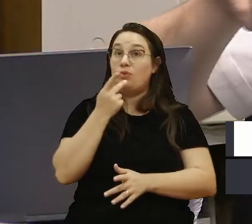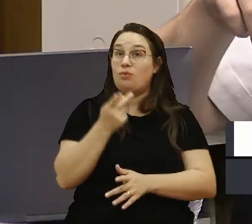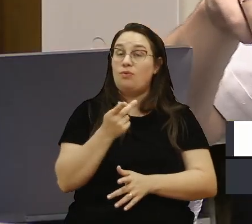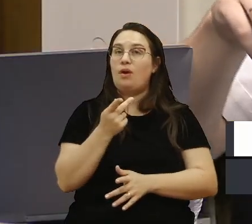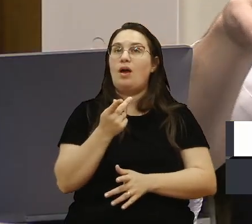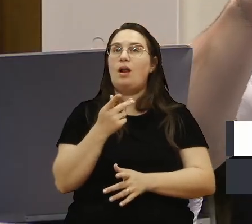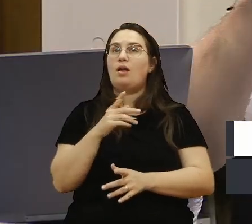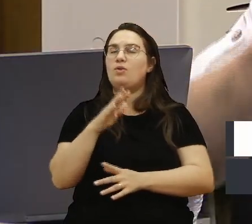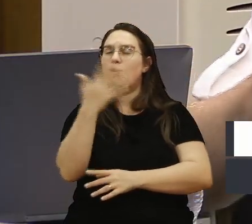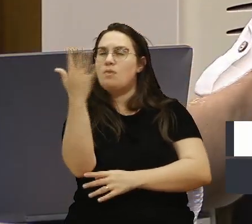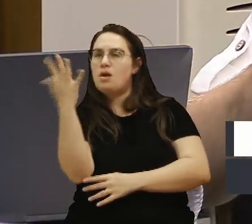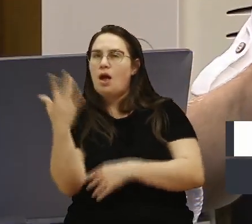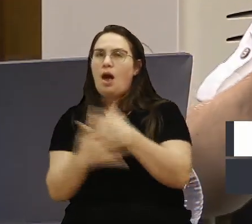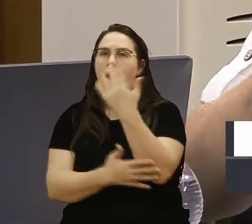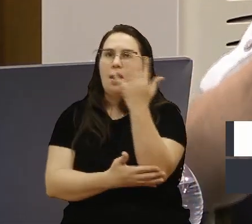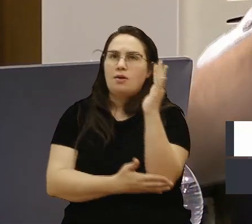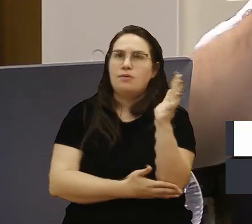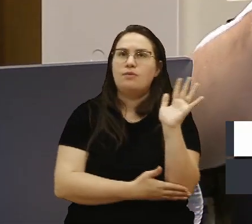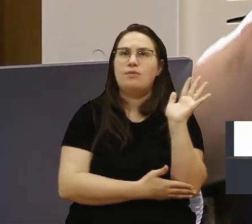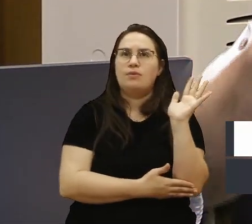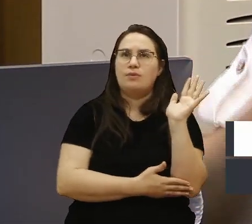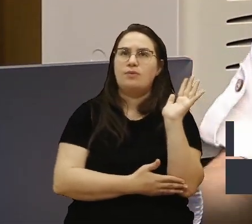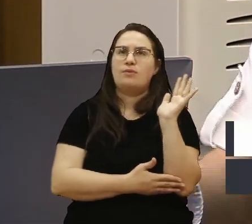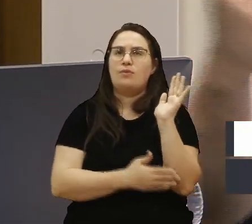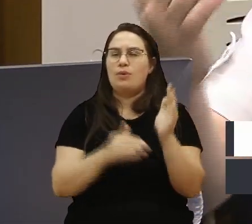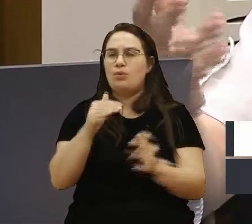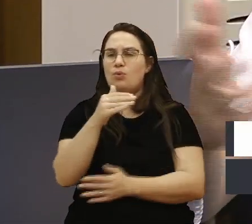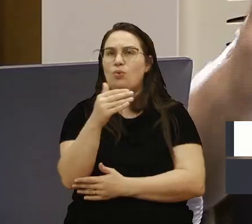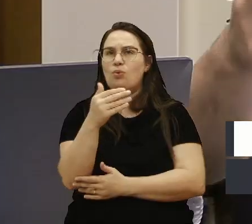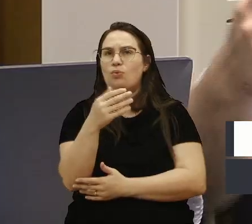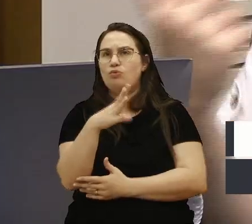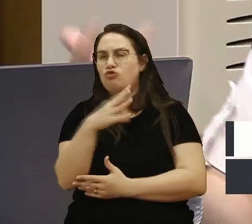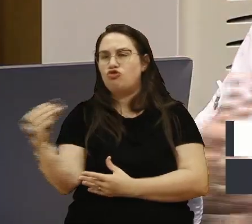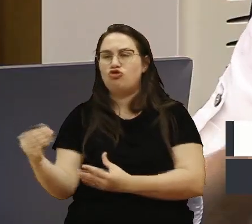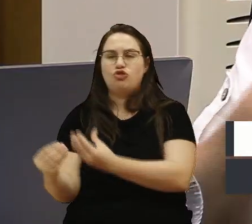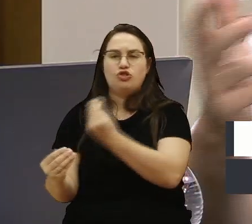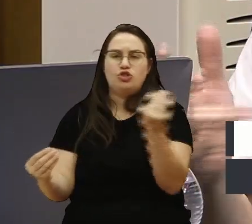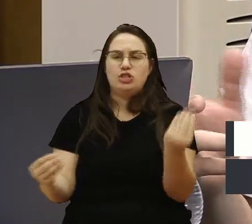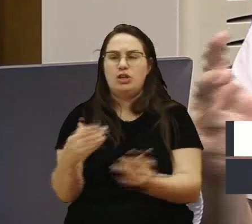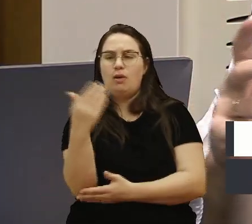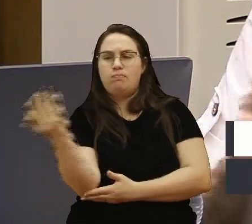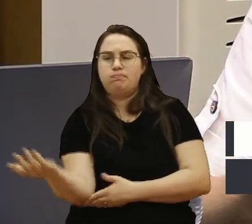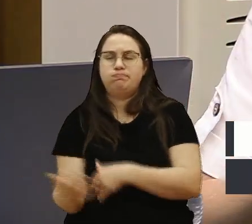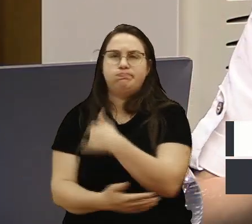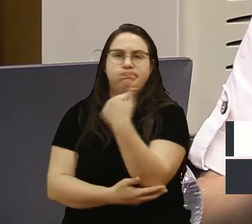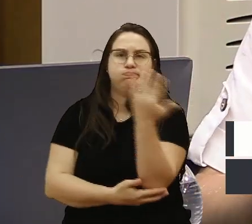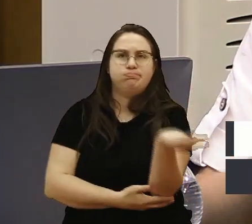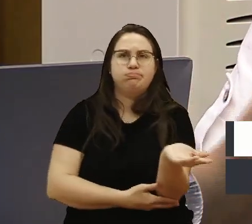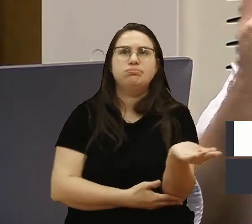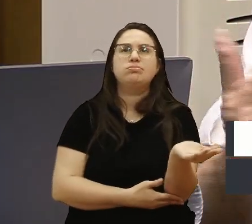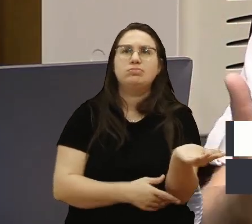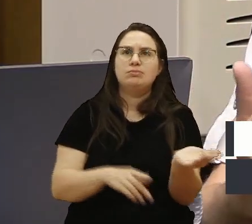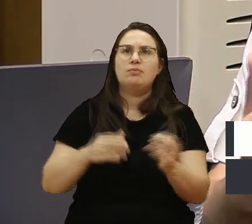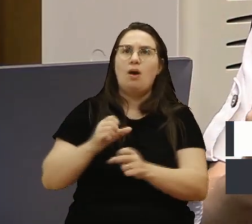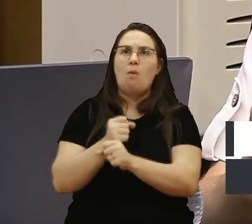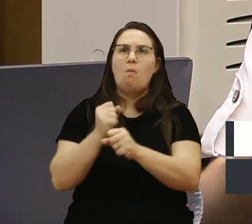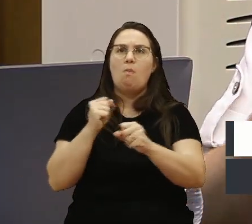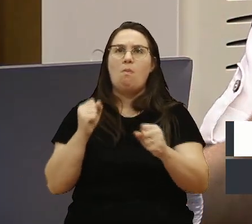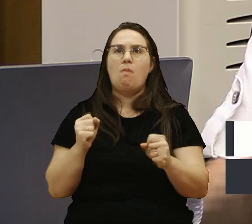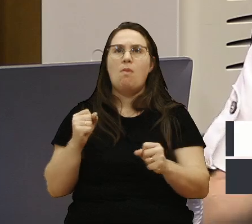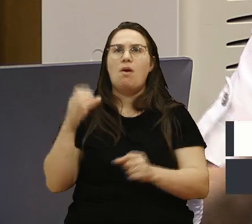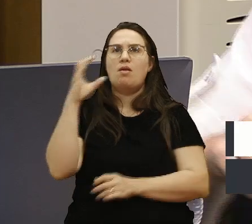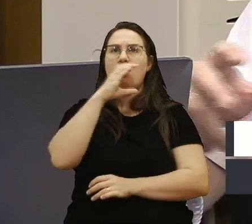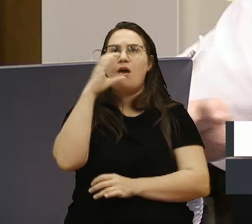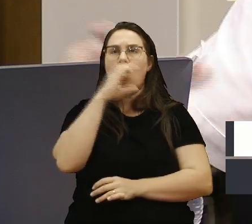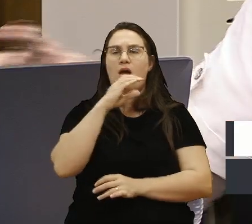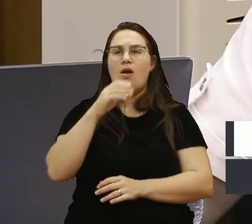de árvores, essa supressão de árvores acaba por promover o aumento da temperatura, o senhor sabe, nós andamos pelo centro, acaba aumentando a temperatura dos